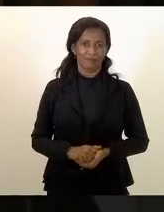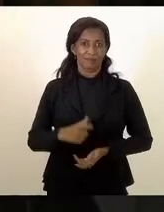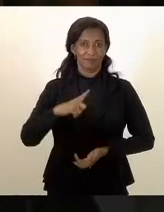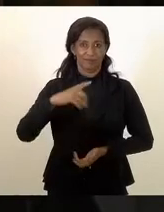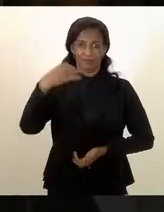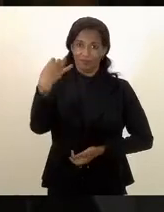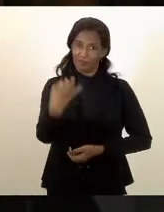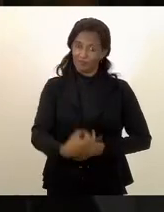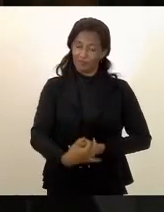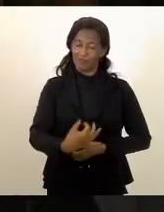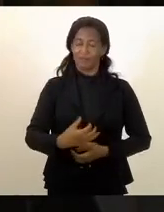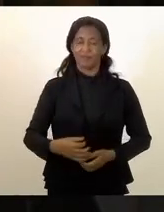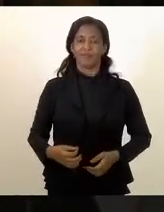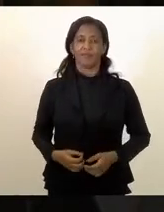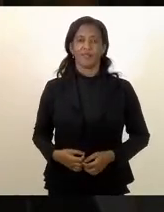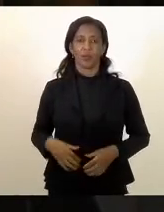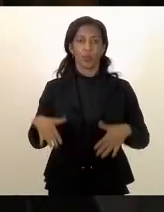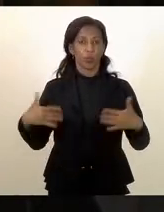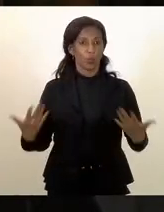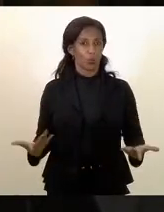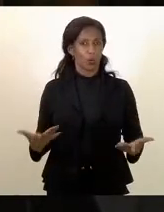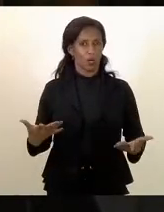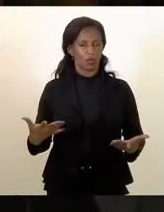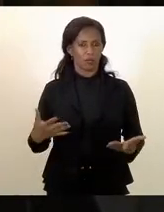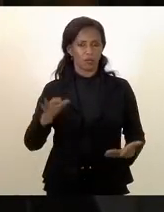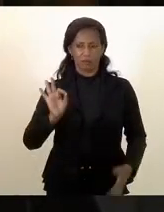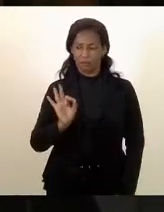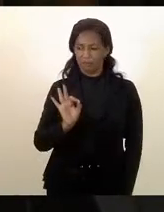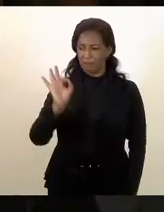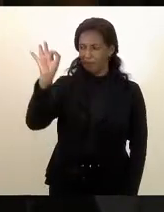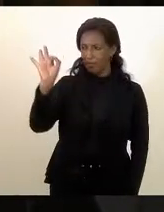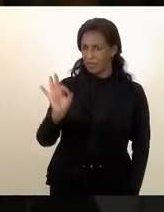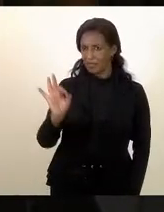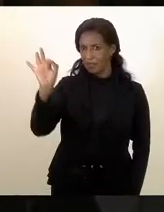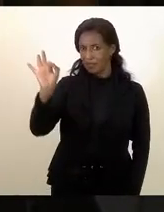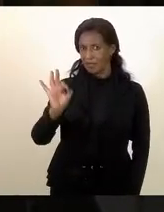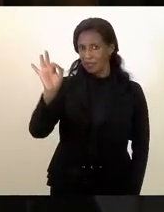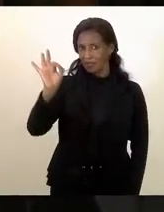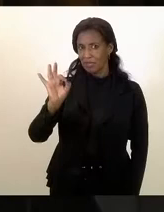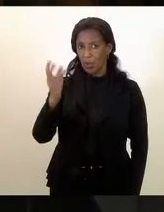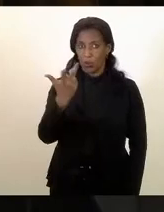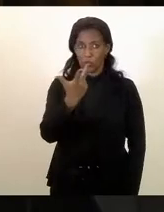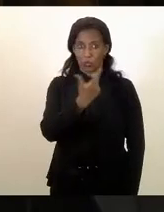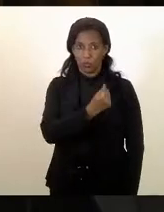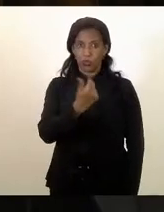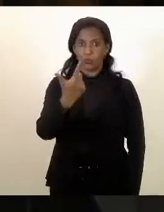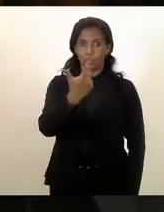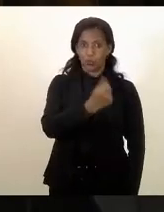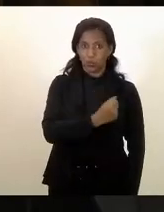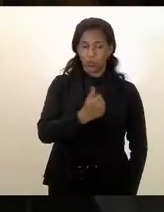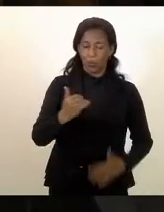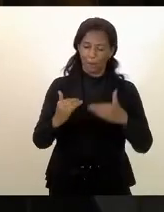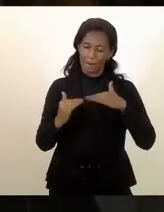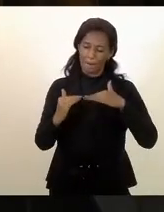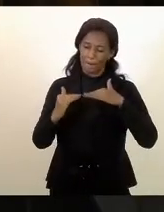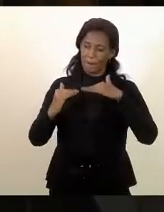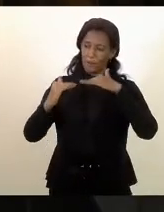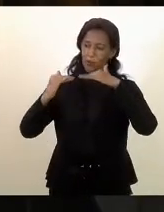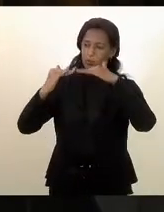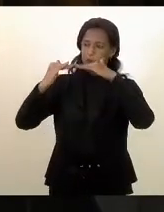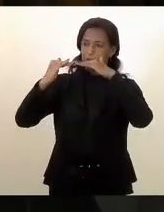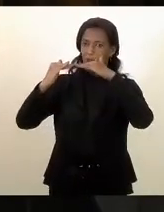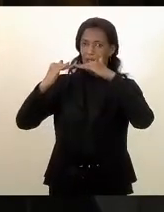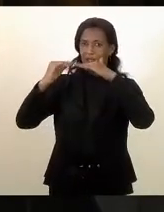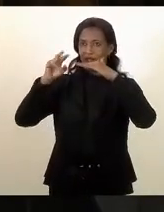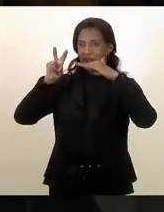certeza que quando o percentual de segunda dose chegar próximo aos 50